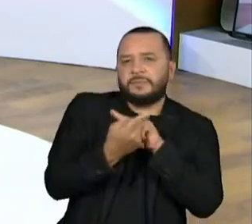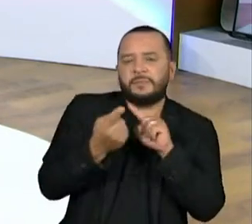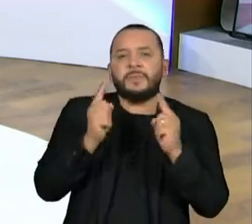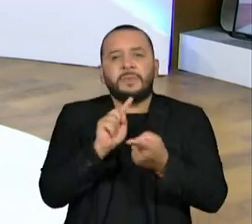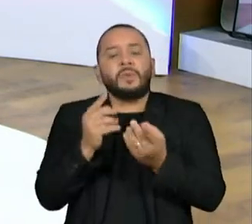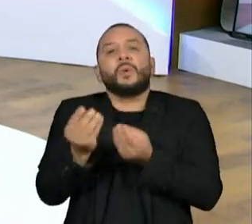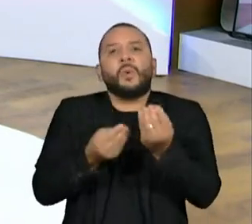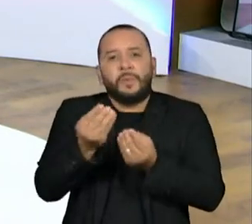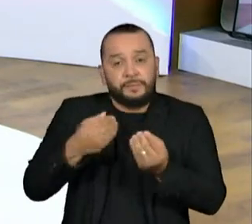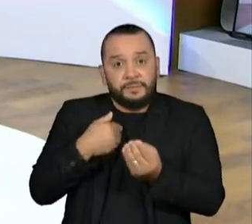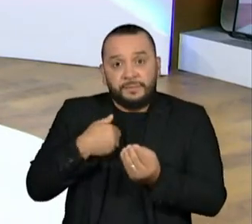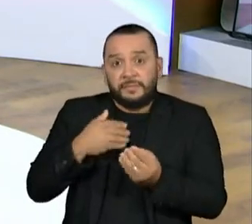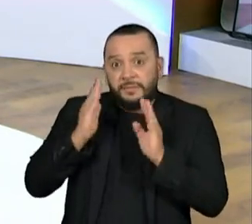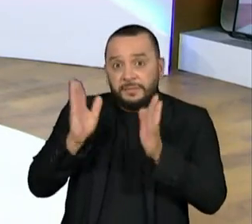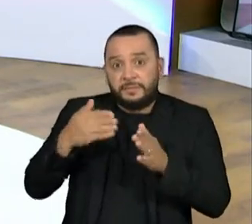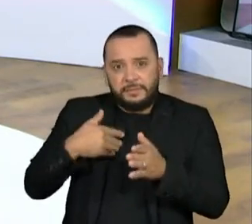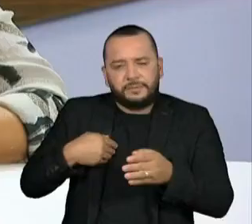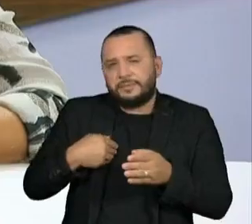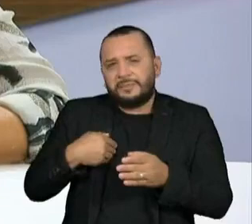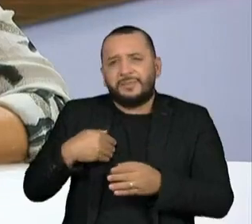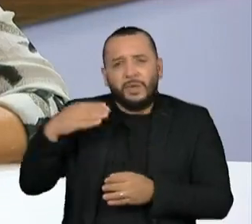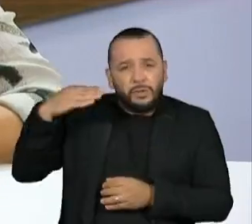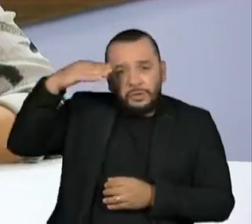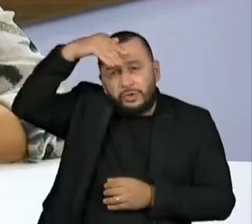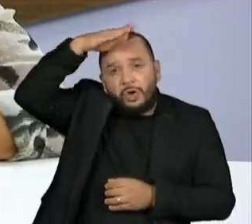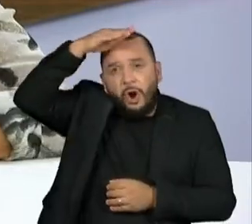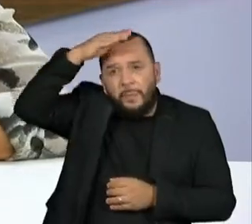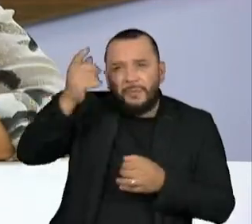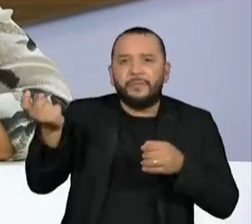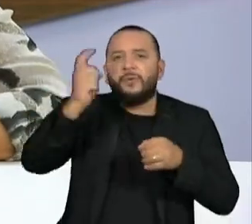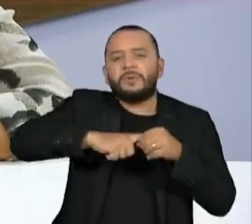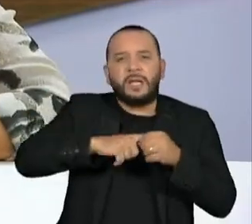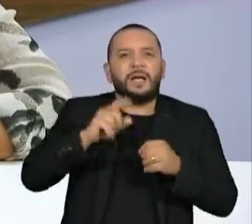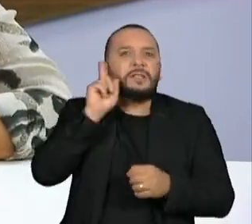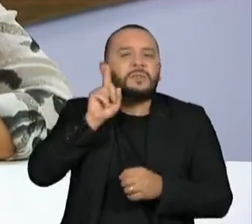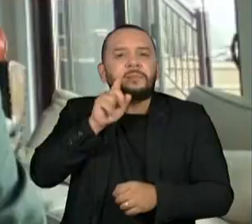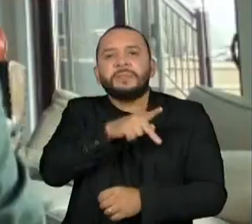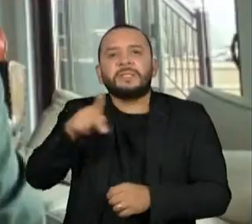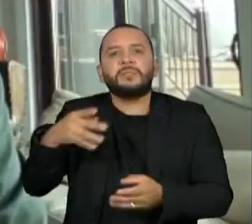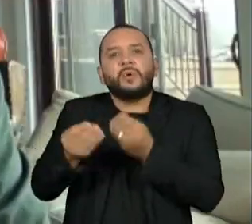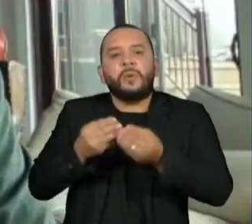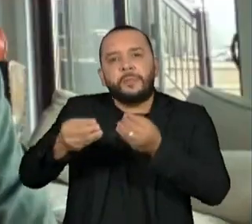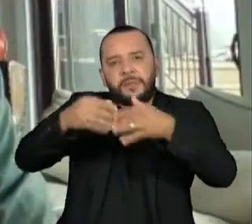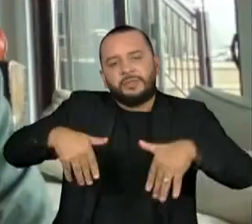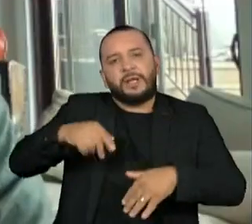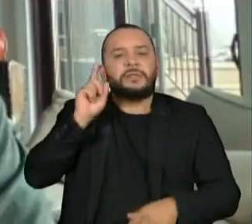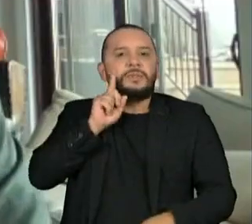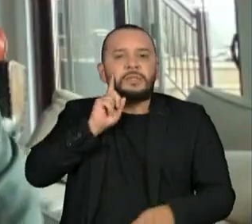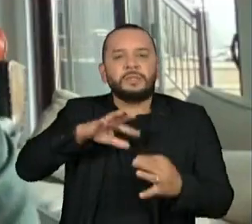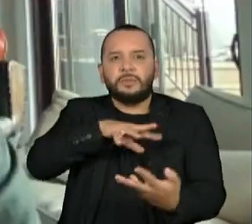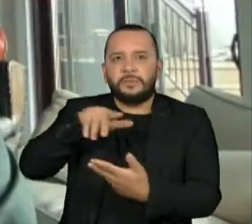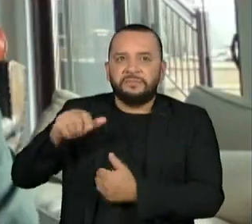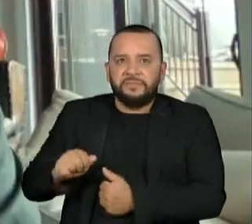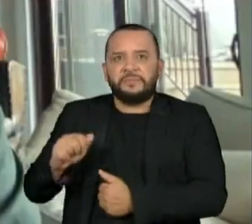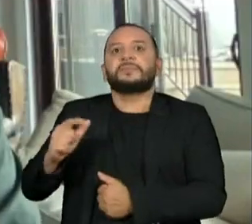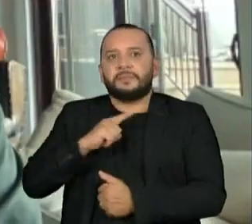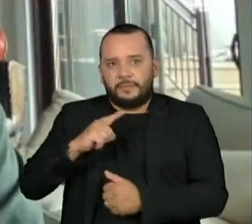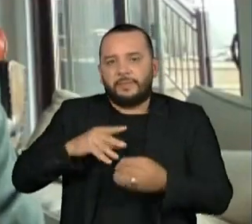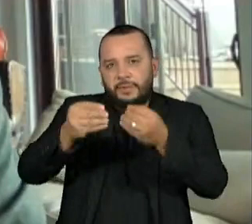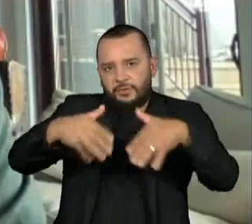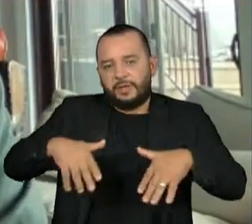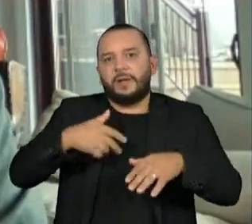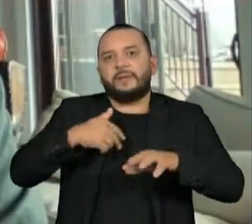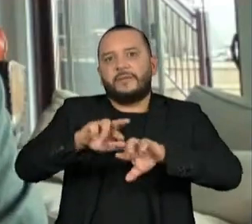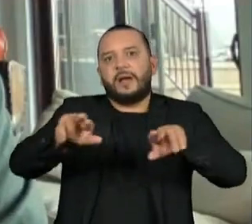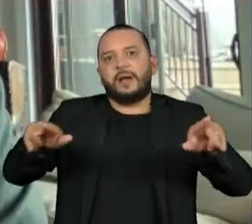Estados Unidos e para o mundo de uma volta do Trump à presidência dos Estados Unidos? Well, in many ways,